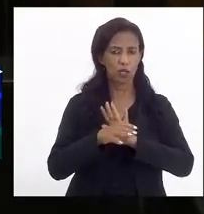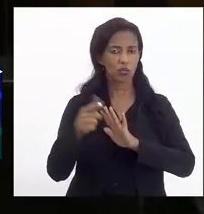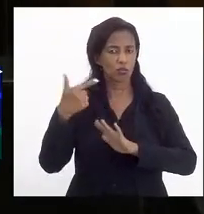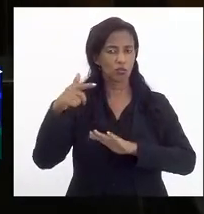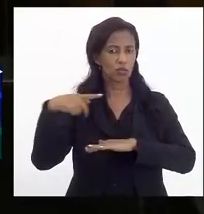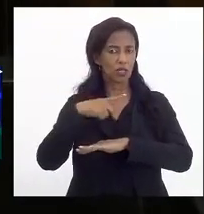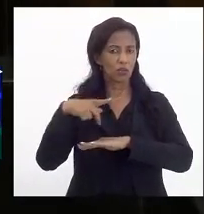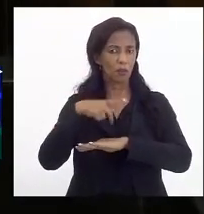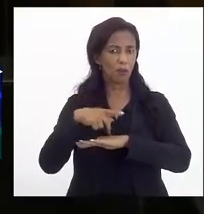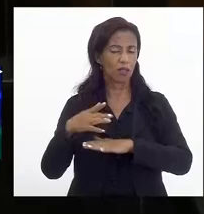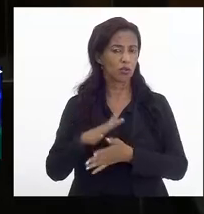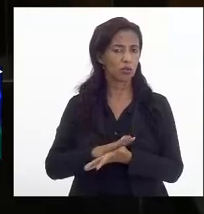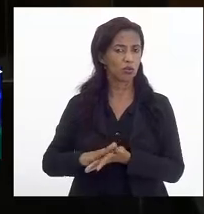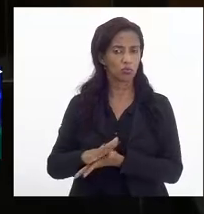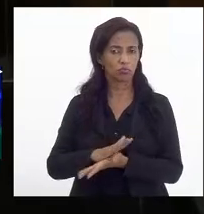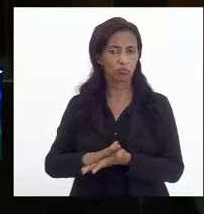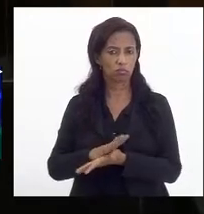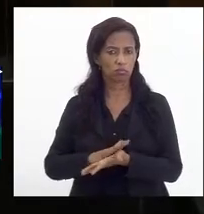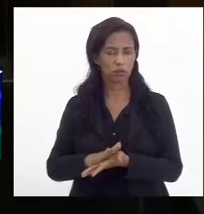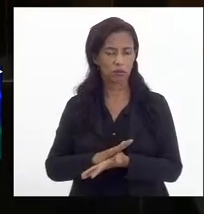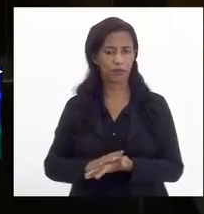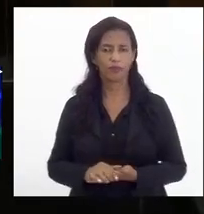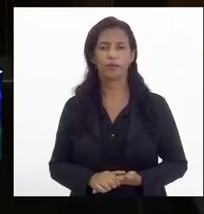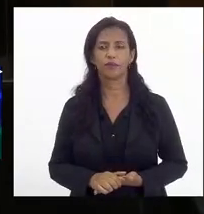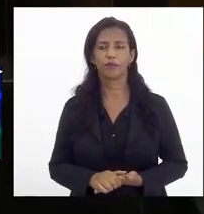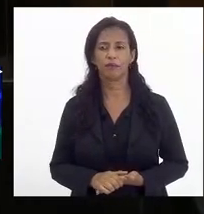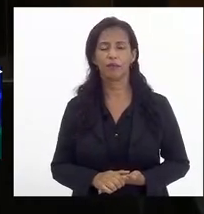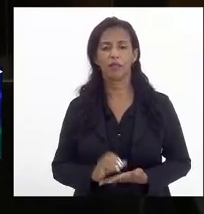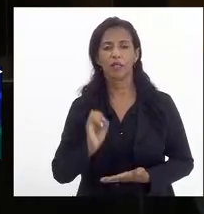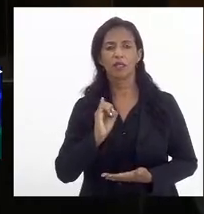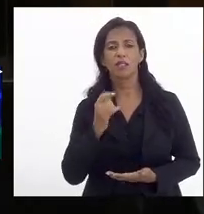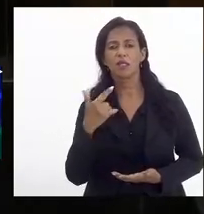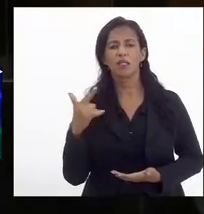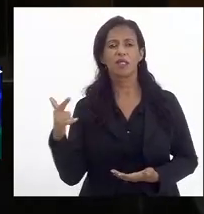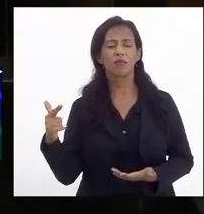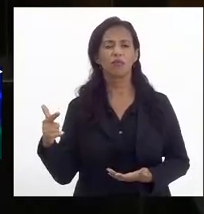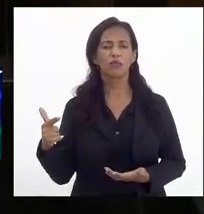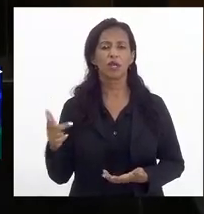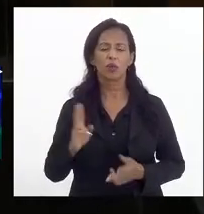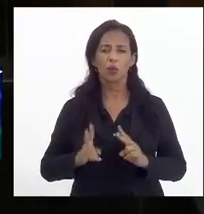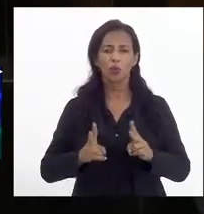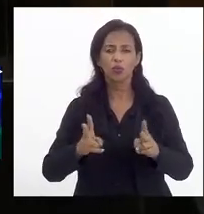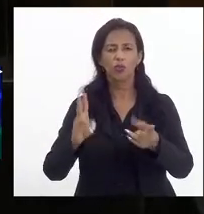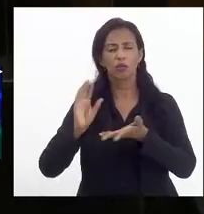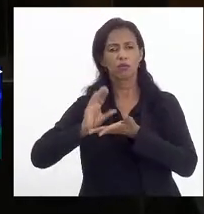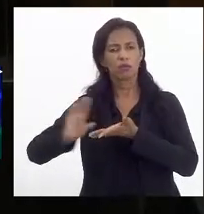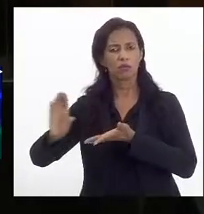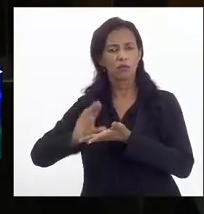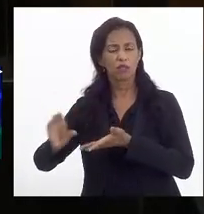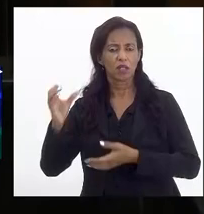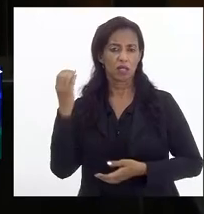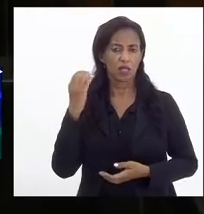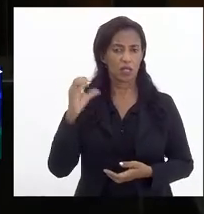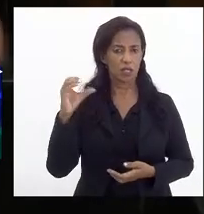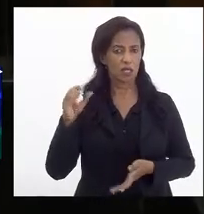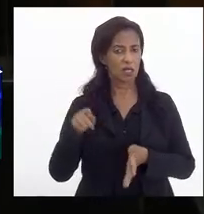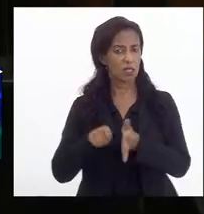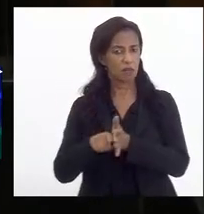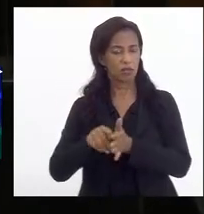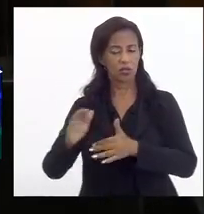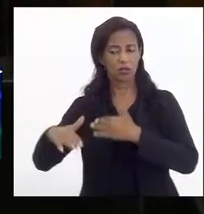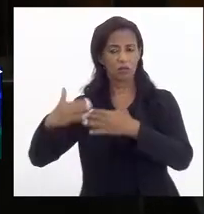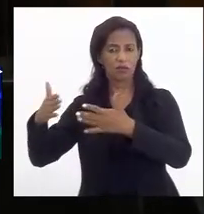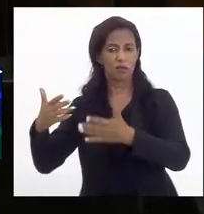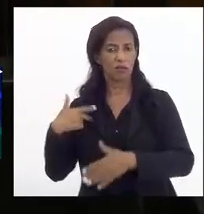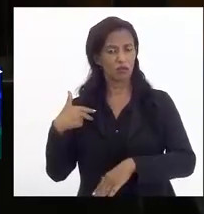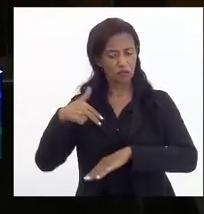do mundo que se afirme na cena internacional sem robustos e continuados investimentos em Ciência e Pesquisa uma passam já